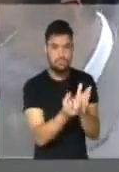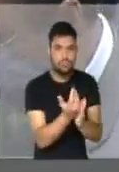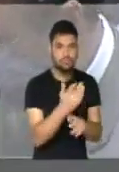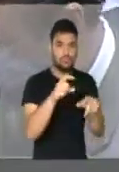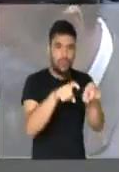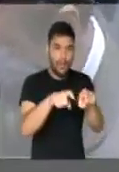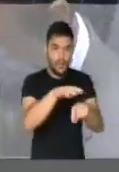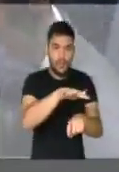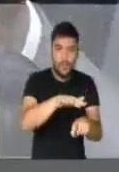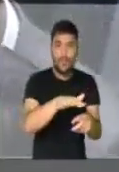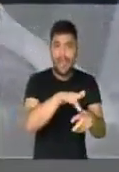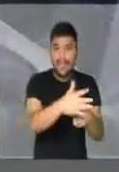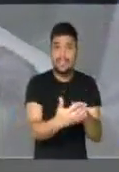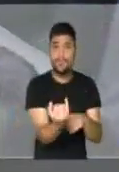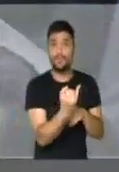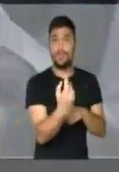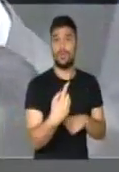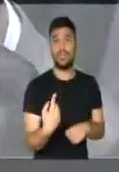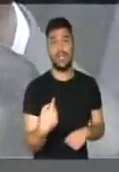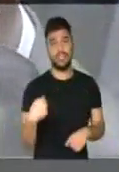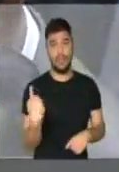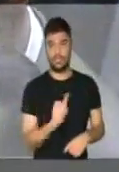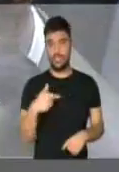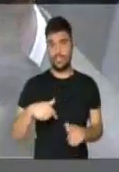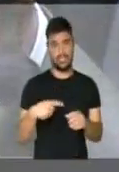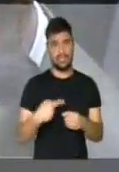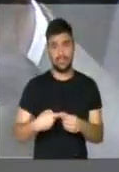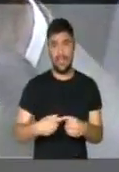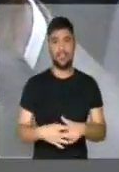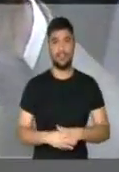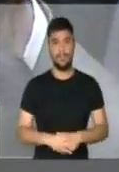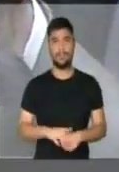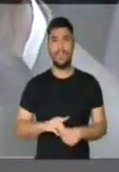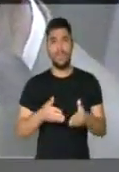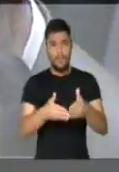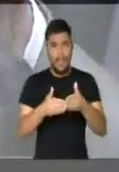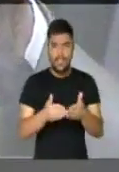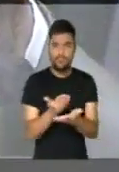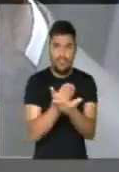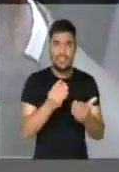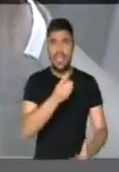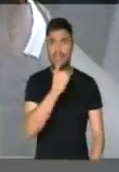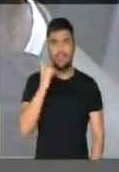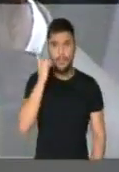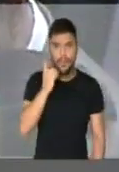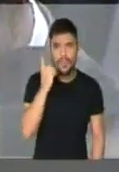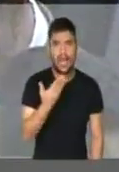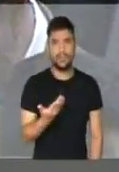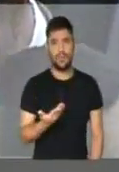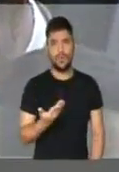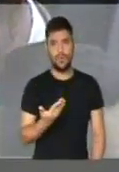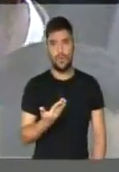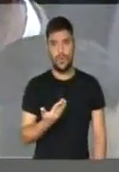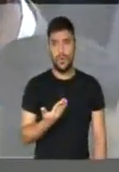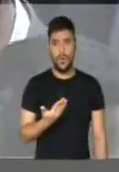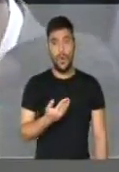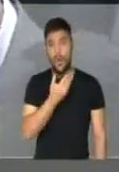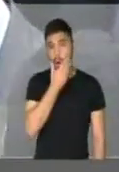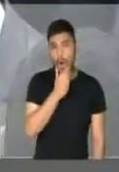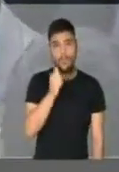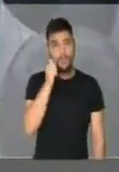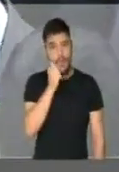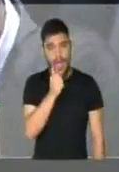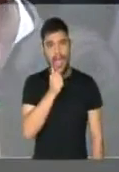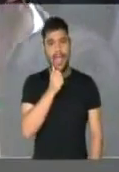nós precisamos conclamar a casa como um todo para que, nesse item do homem do campo,